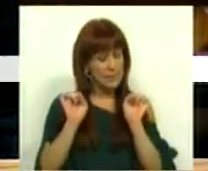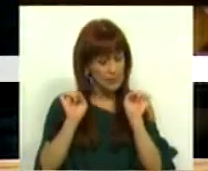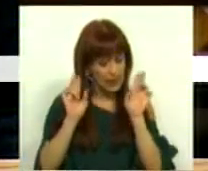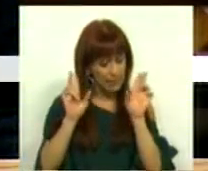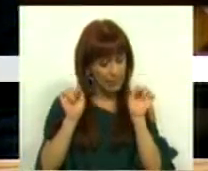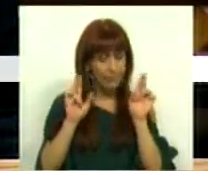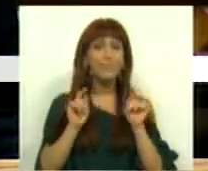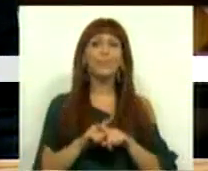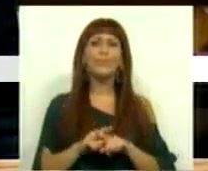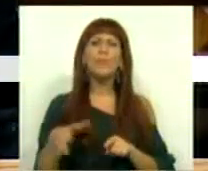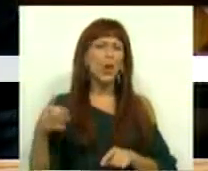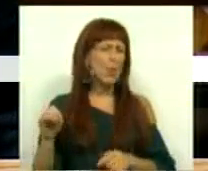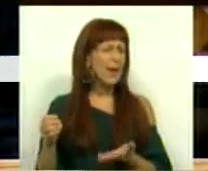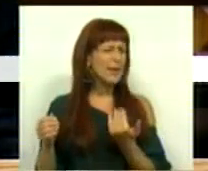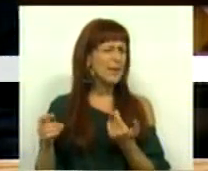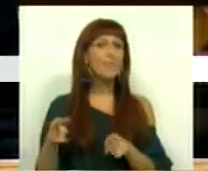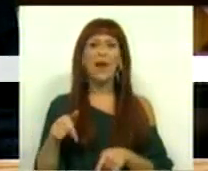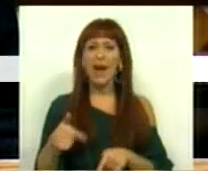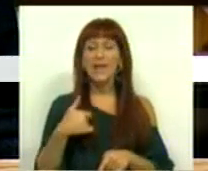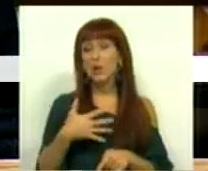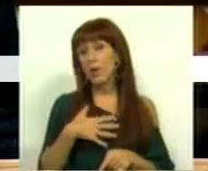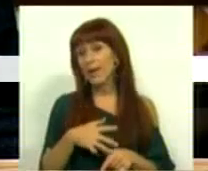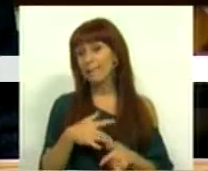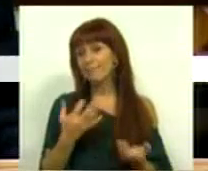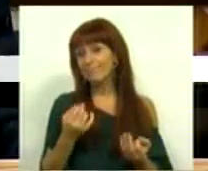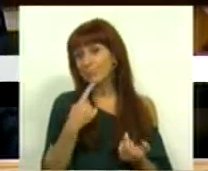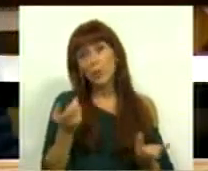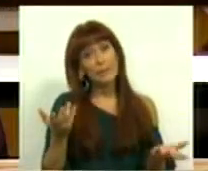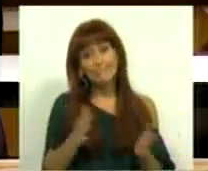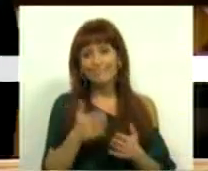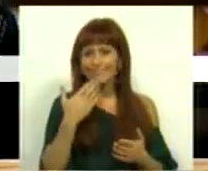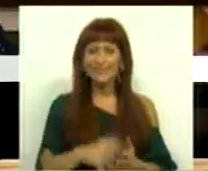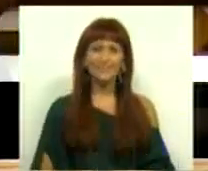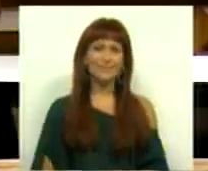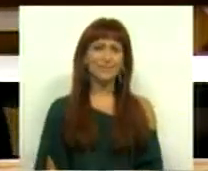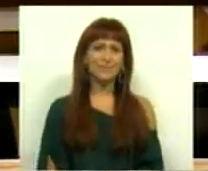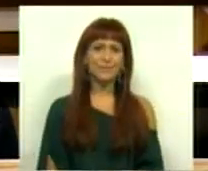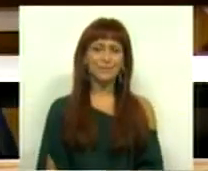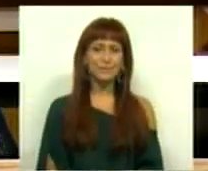límpida do Partido Socialista, e era isso que eu lhe queria de facto perguntar. Muito obrigada.